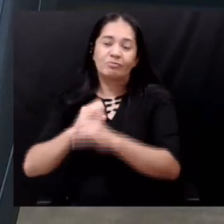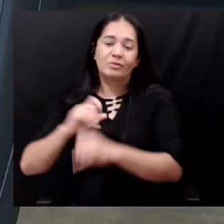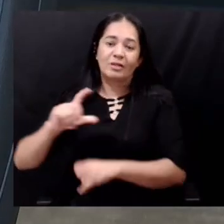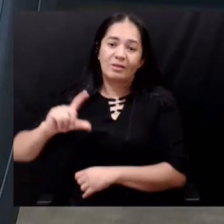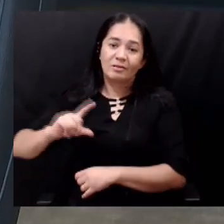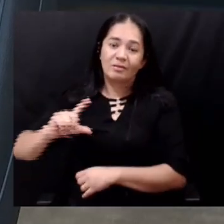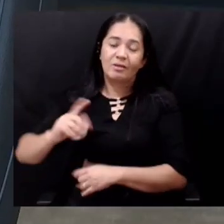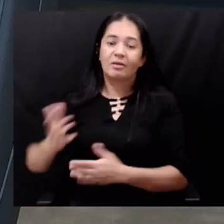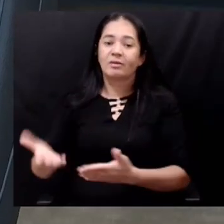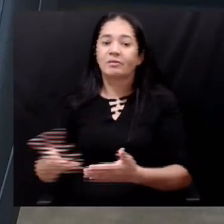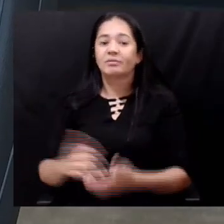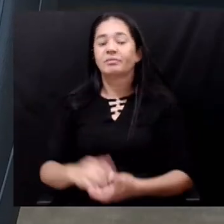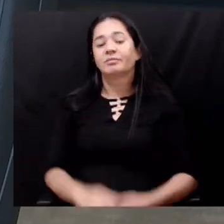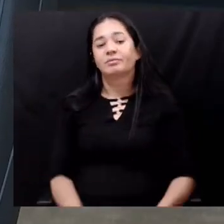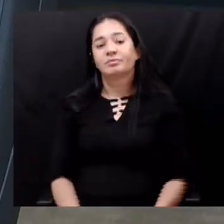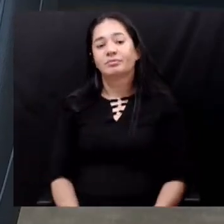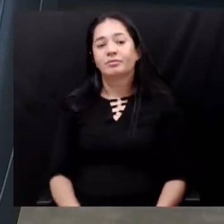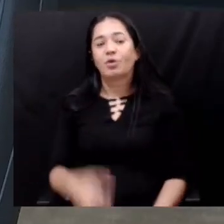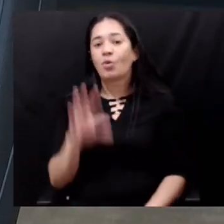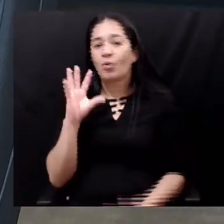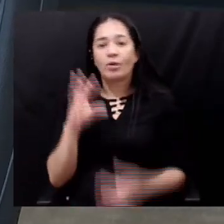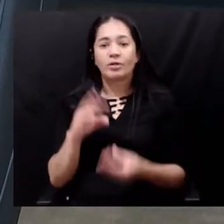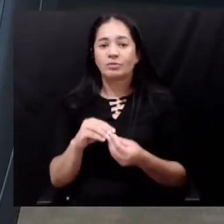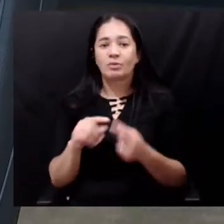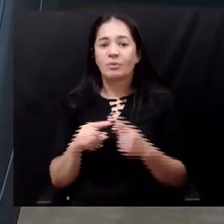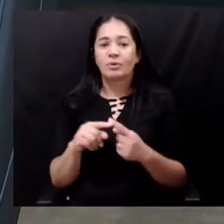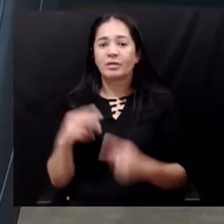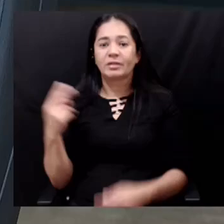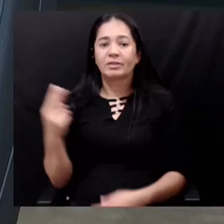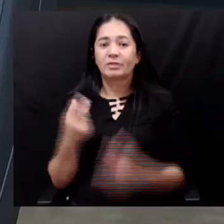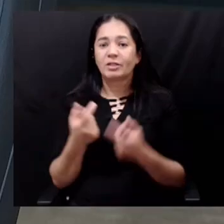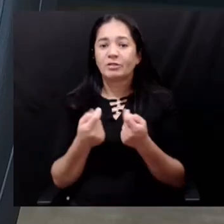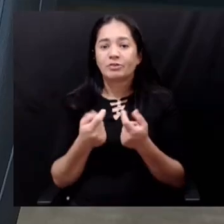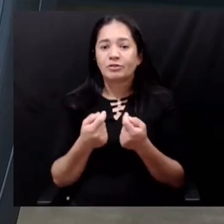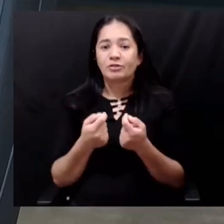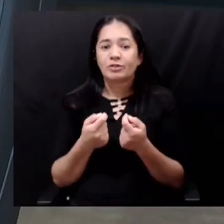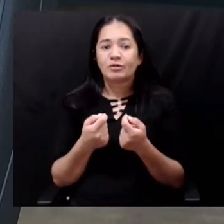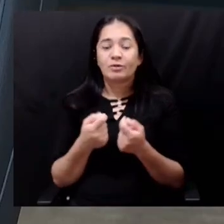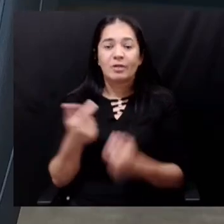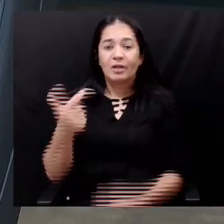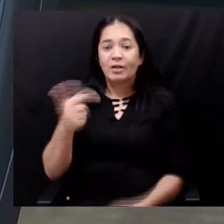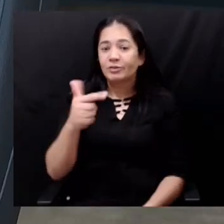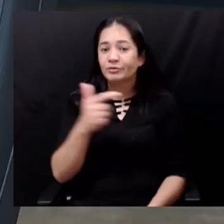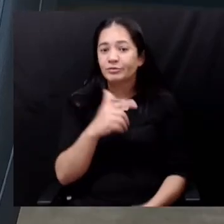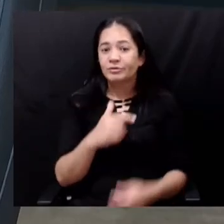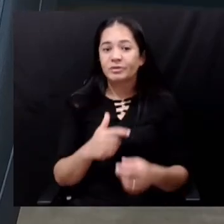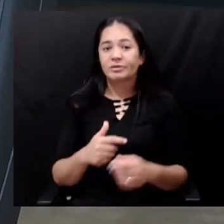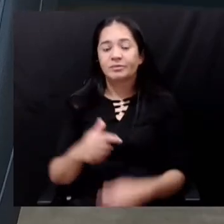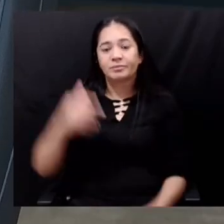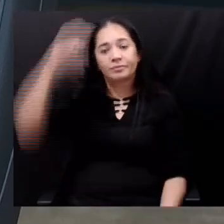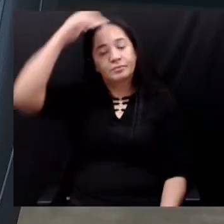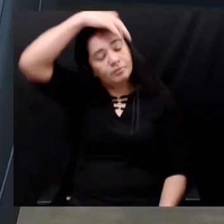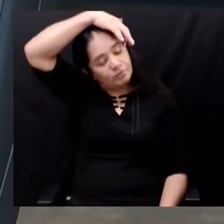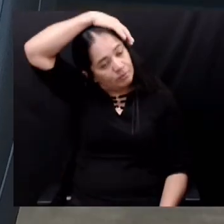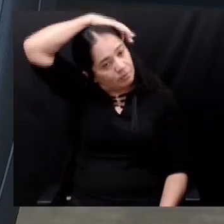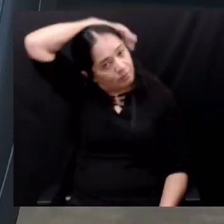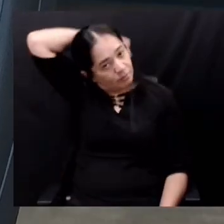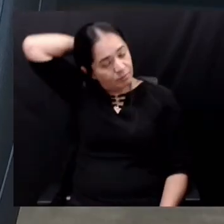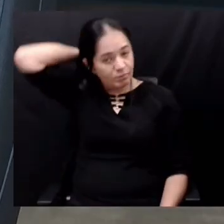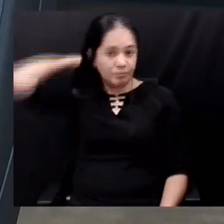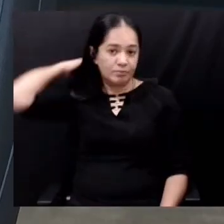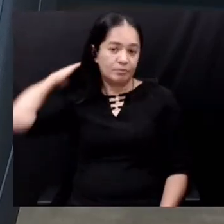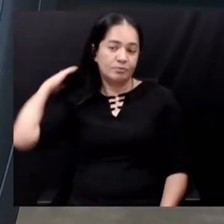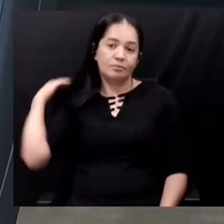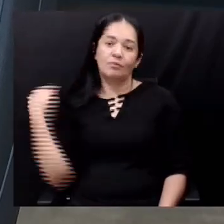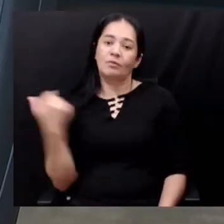o resumo, porque eles não conseguem, não tem celular, não tem plano que sustente. Então, essa é uma realidade. O outro querido,